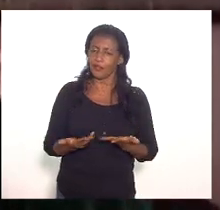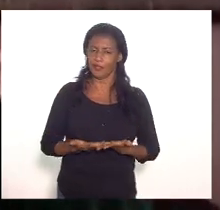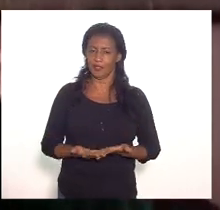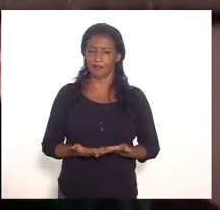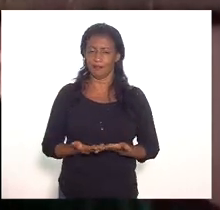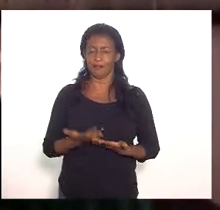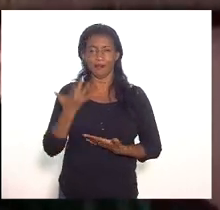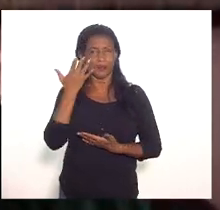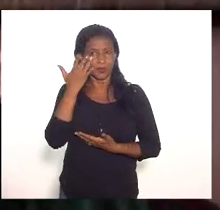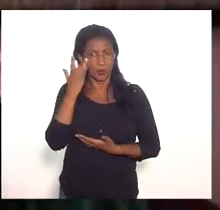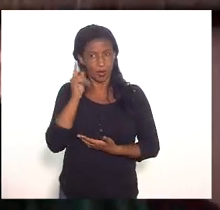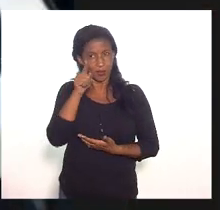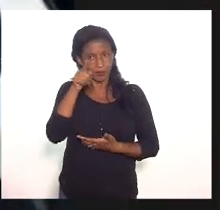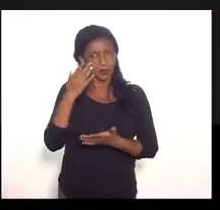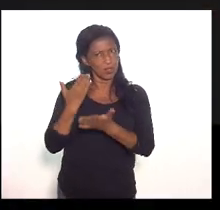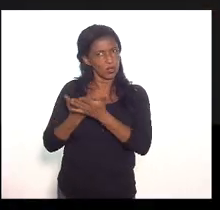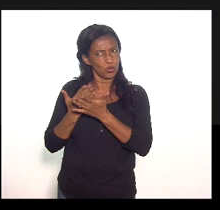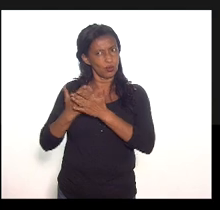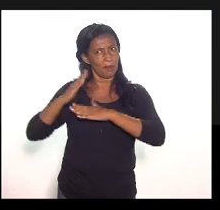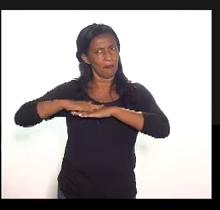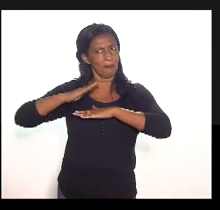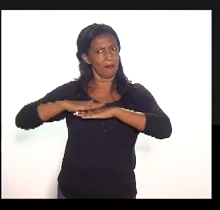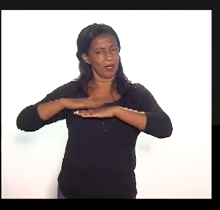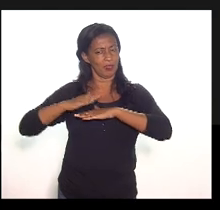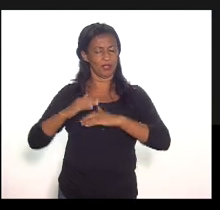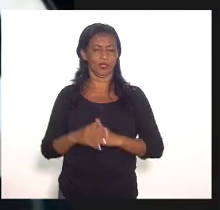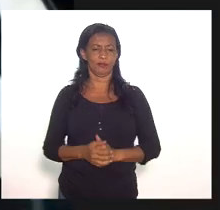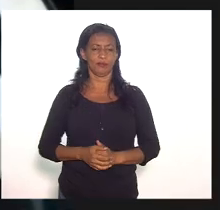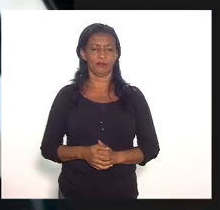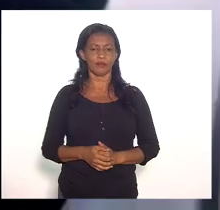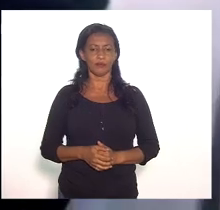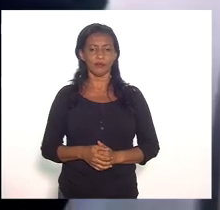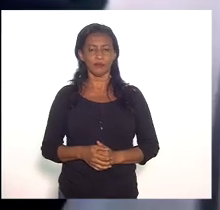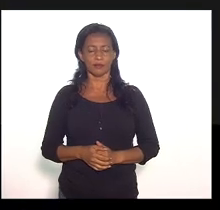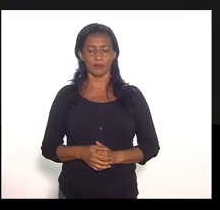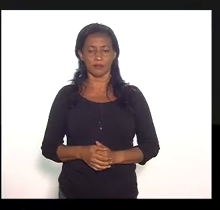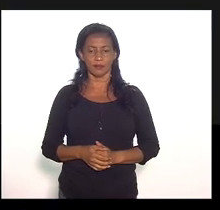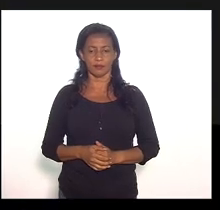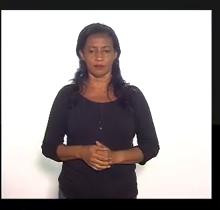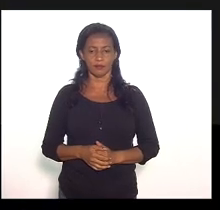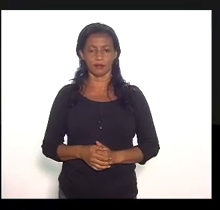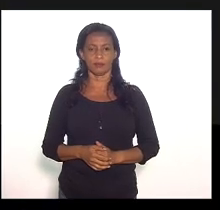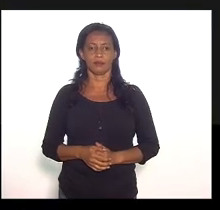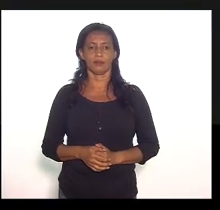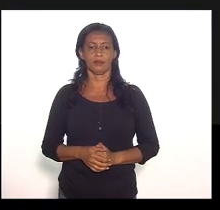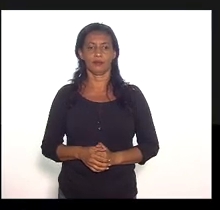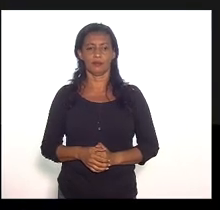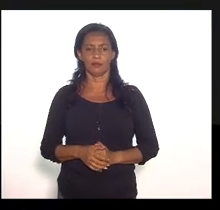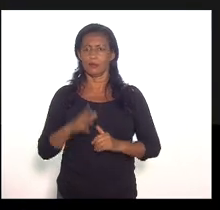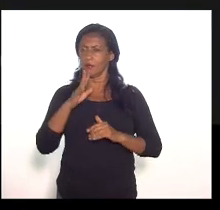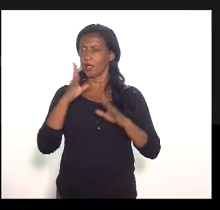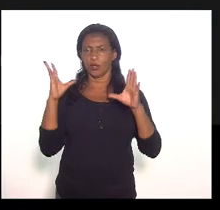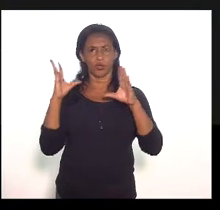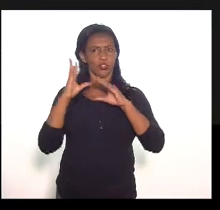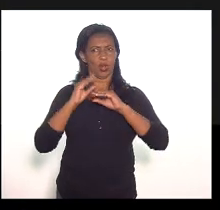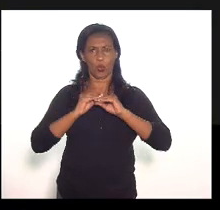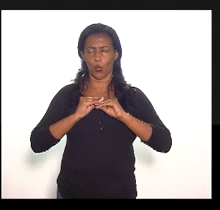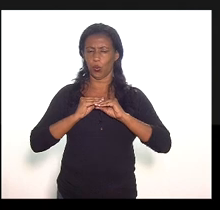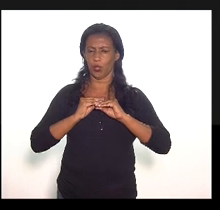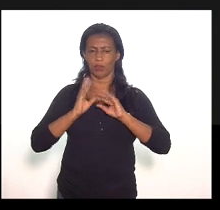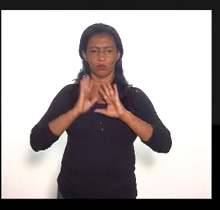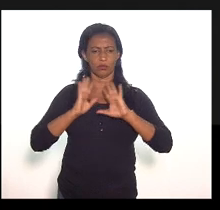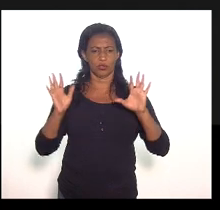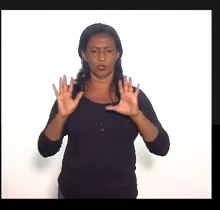estudar um pouquinho mais. O problema da sua fala é que você tenta dizer que a polícia militar tem uma propensão em entrar em conflito com pessoas negras. Instituto de